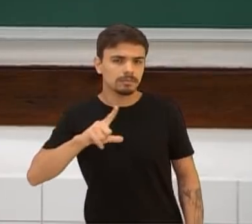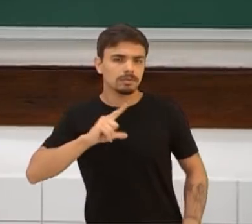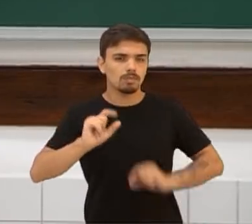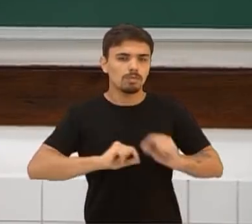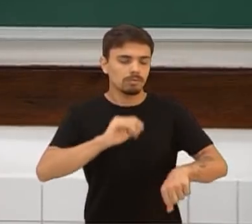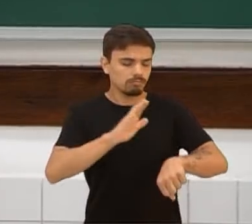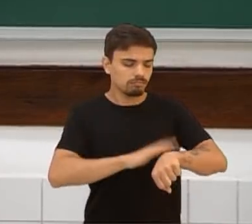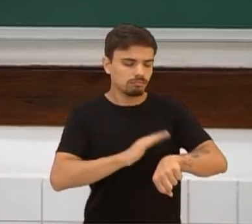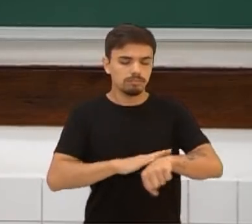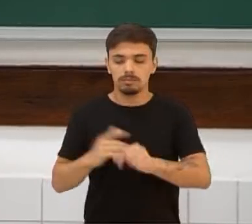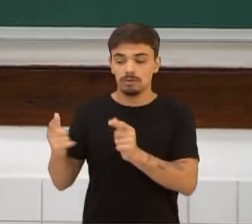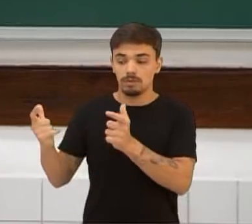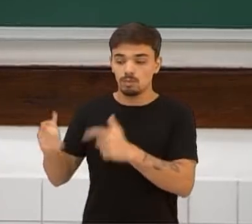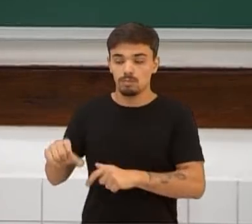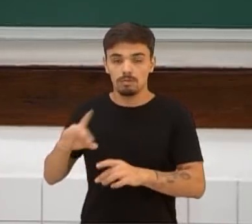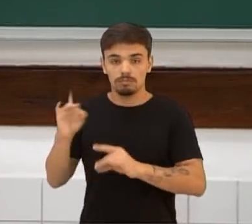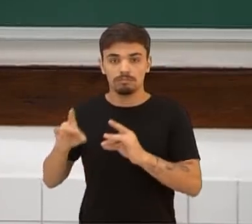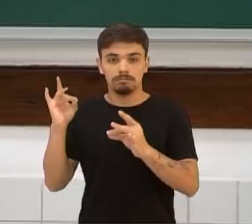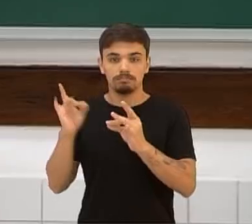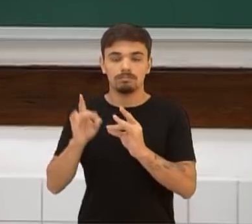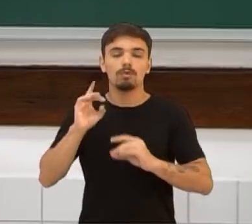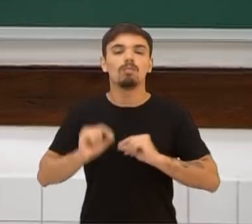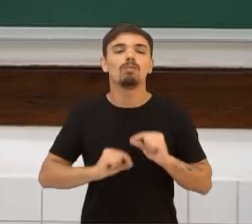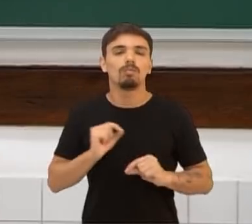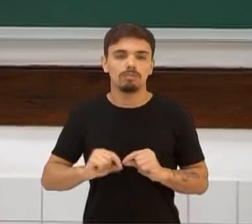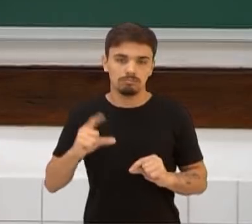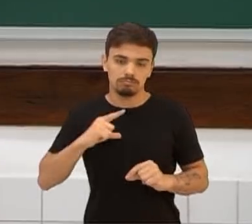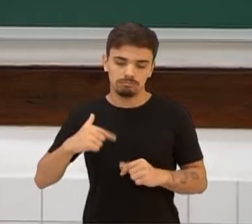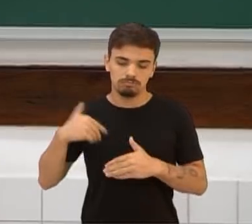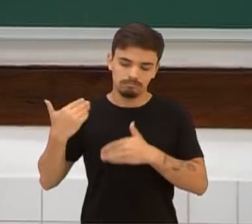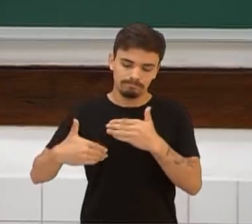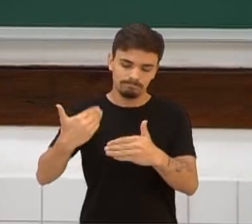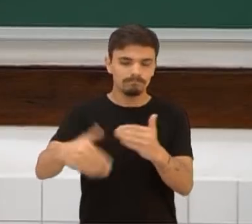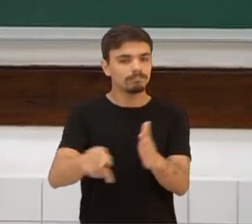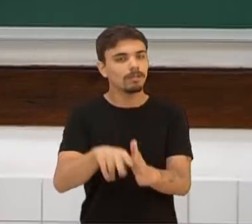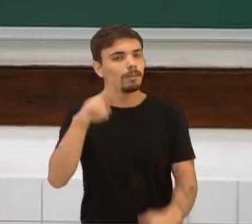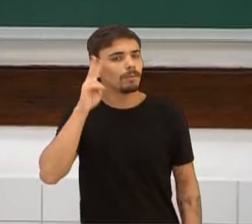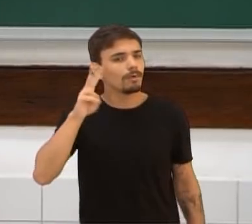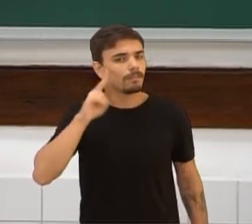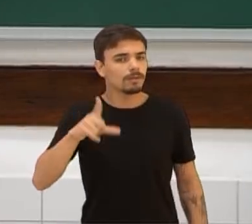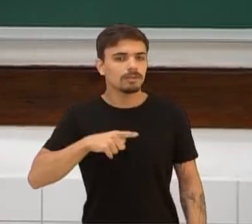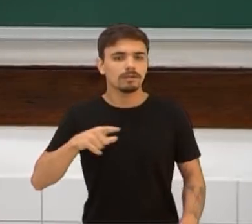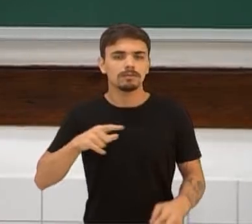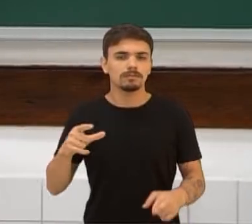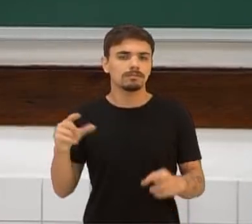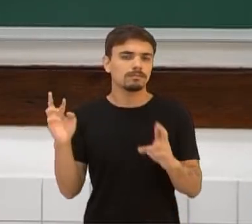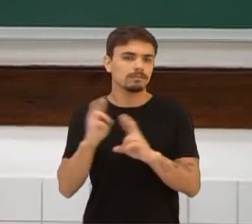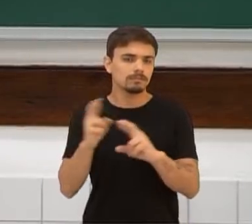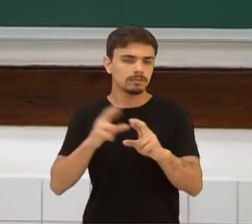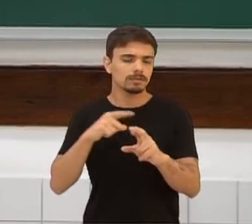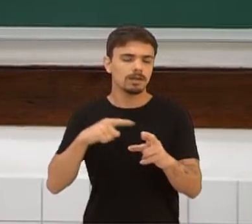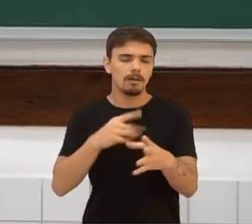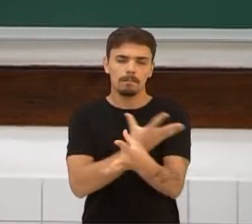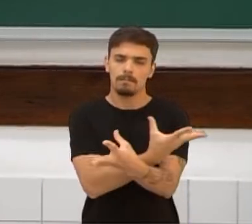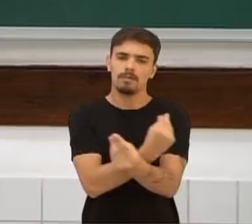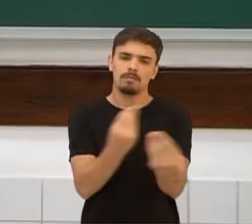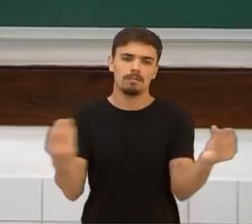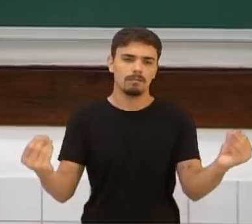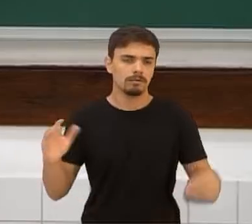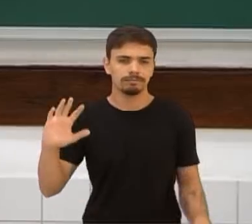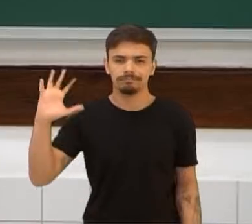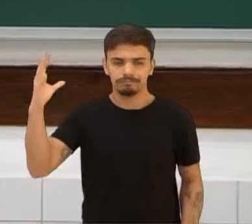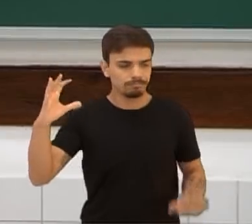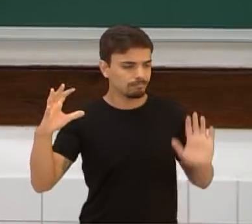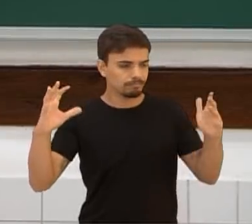um tempo e um lugar específico, um processo histórico ele pode estar repleto de vários